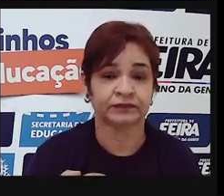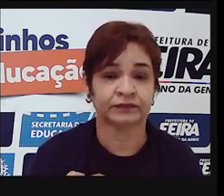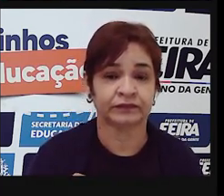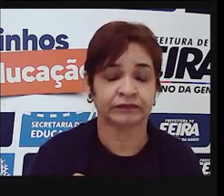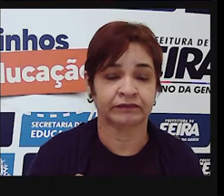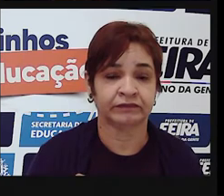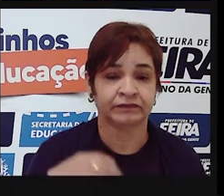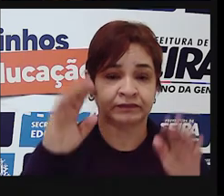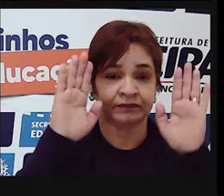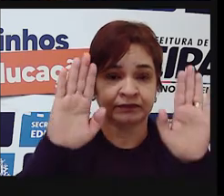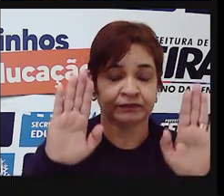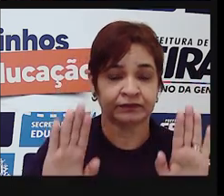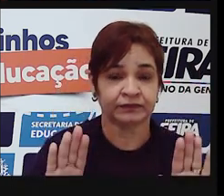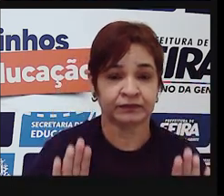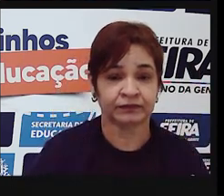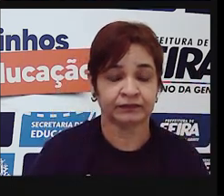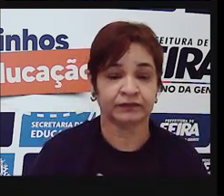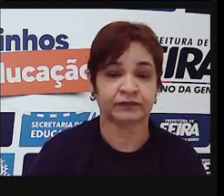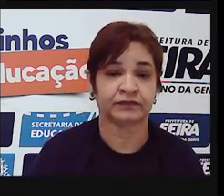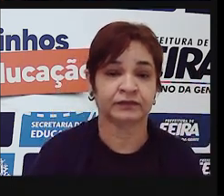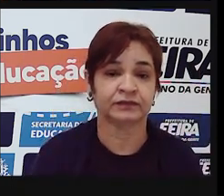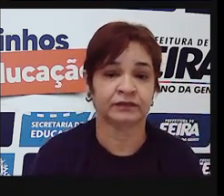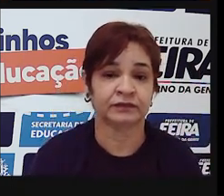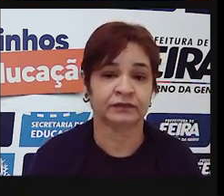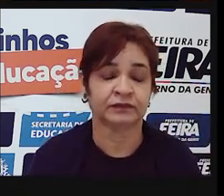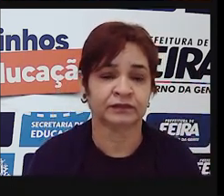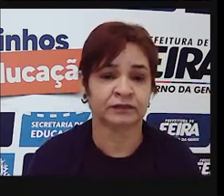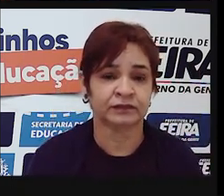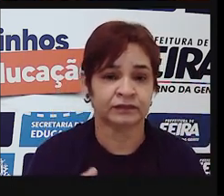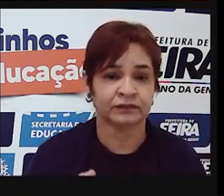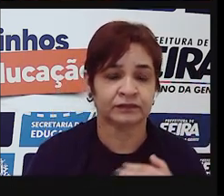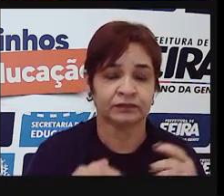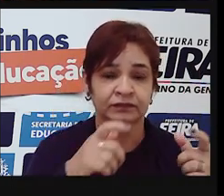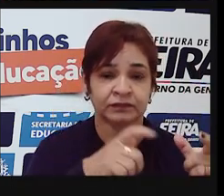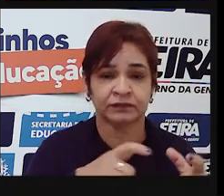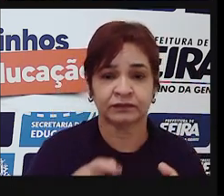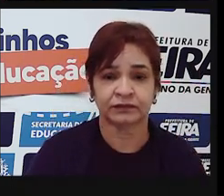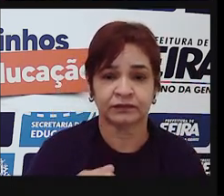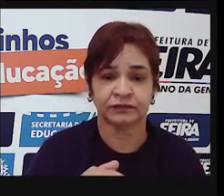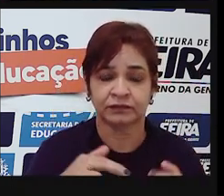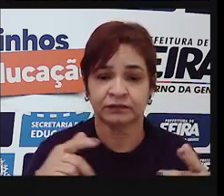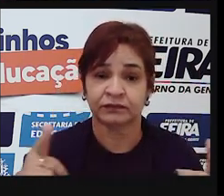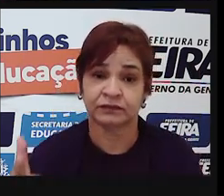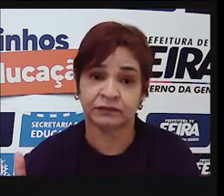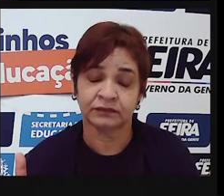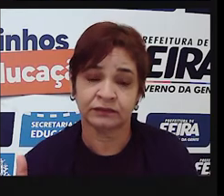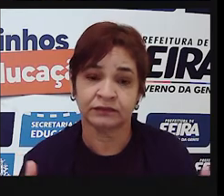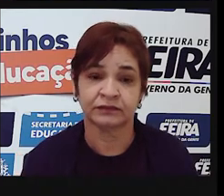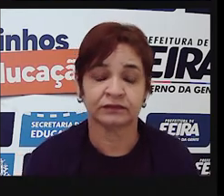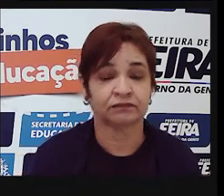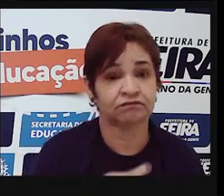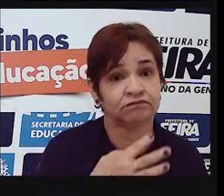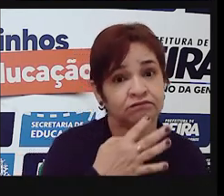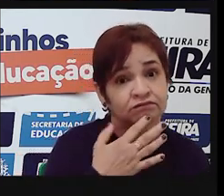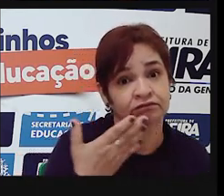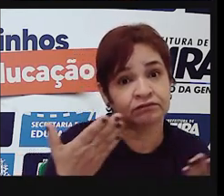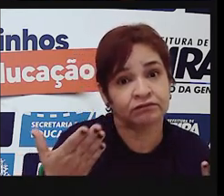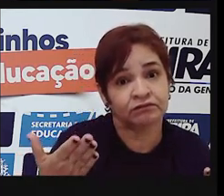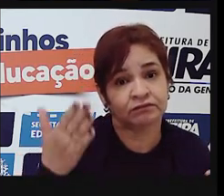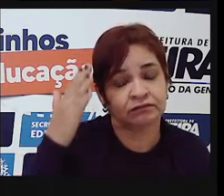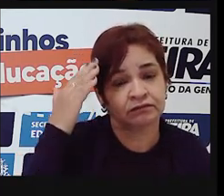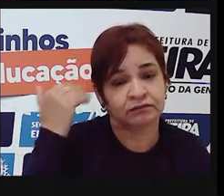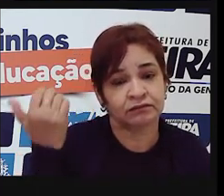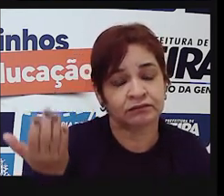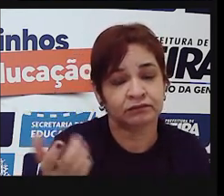axé. E em alguns lugares existem alguns ritmos que nós não conhecemos, estilos musicais que